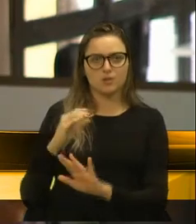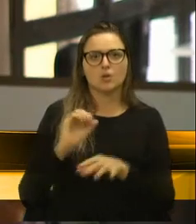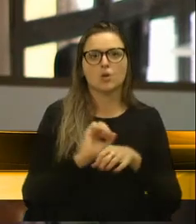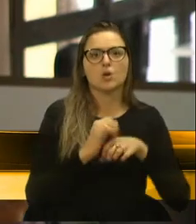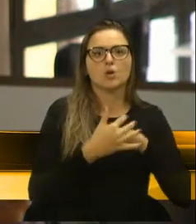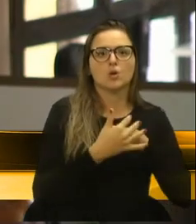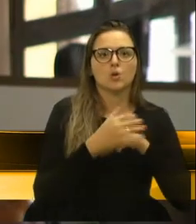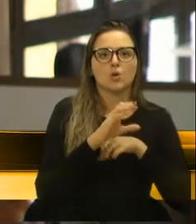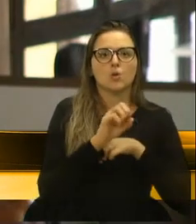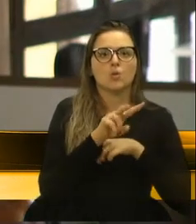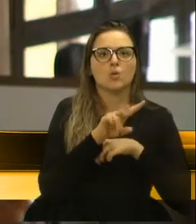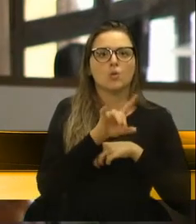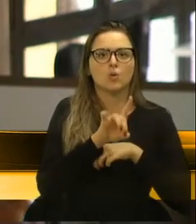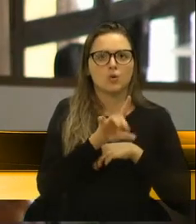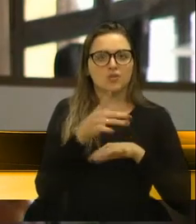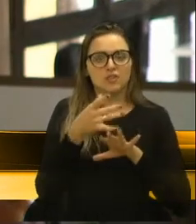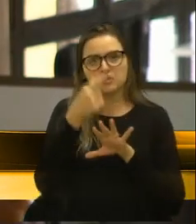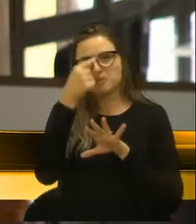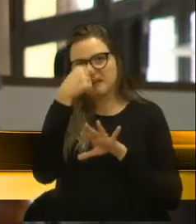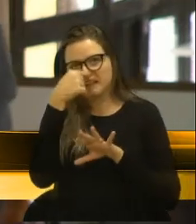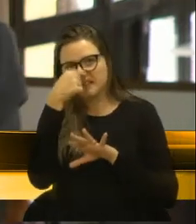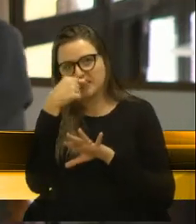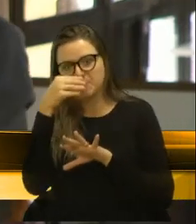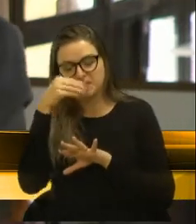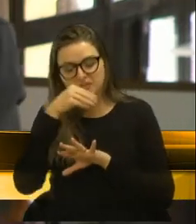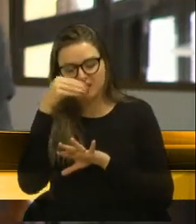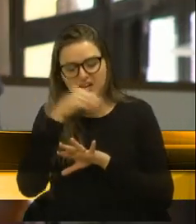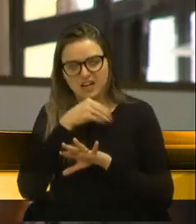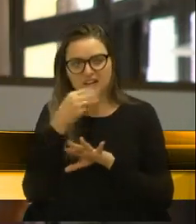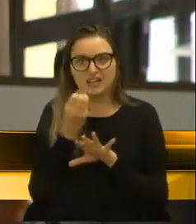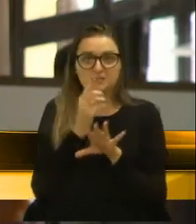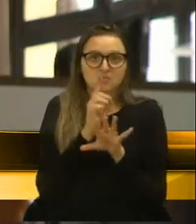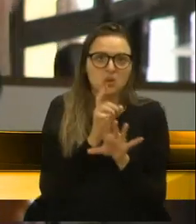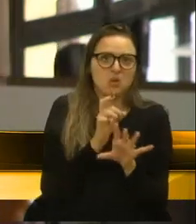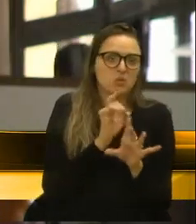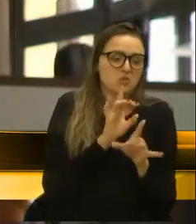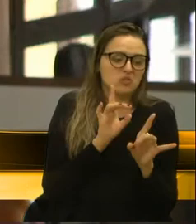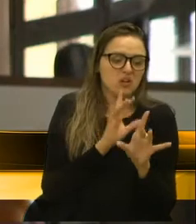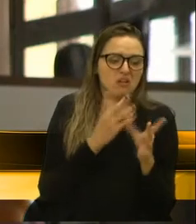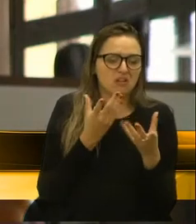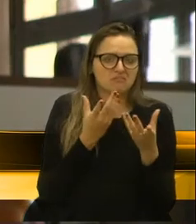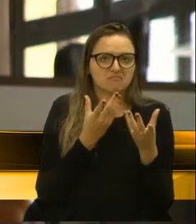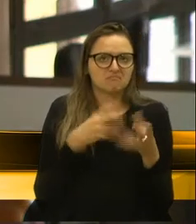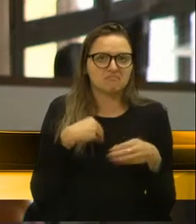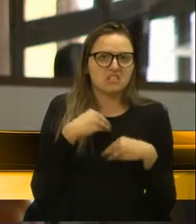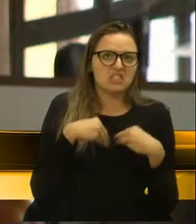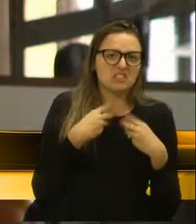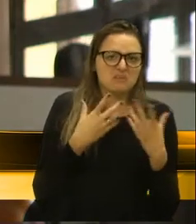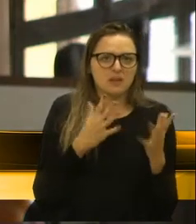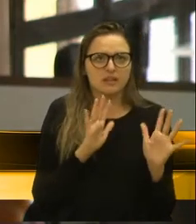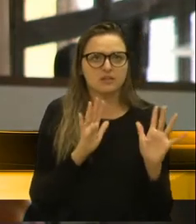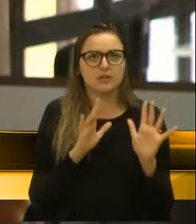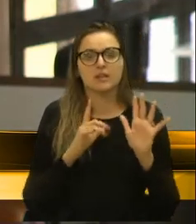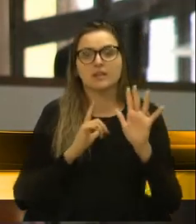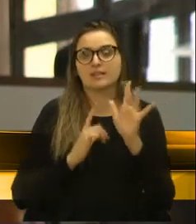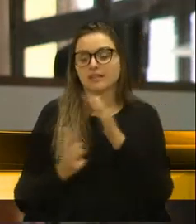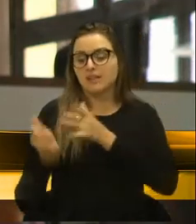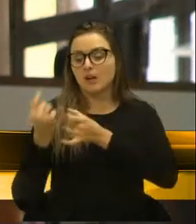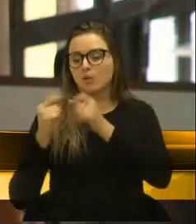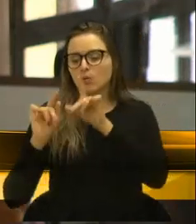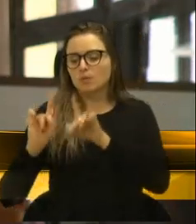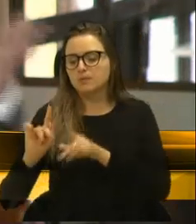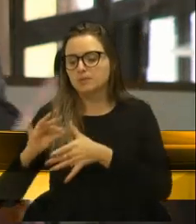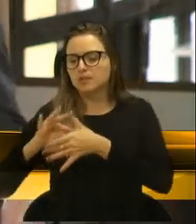seria uma gripezinha, um resfriadinho. Também, por outro lado, essa idolatria leva alguns líderes até